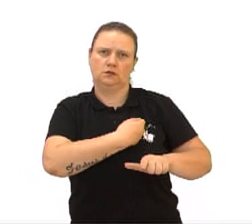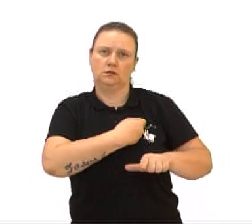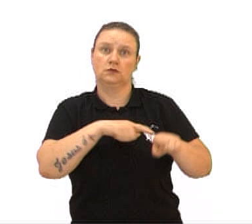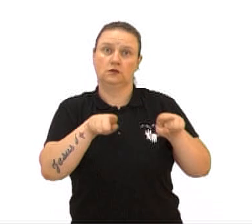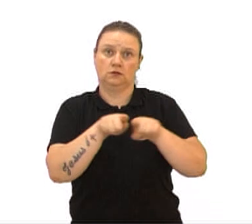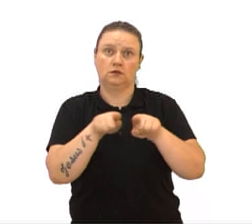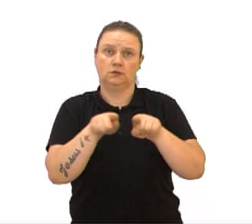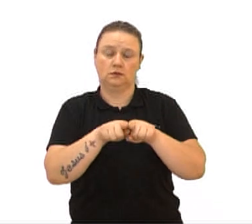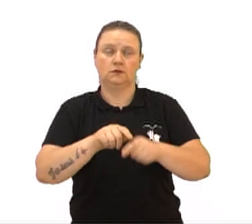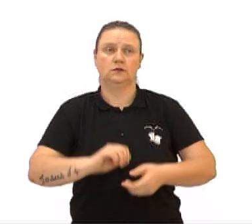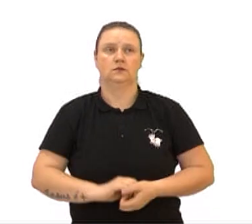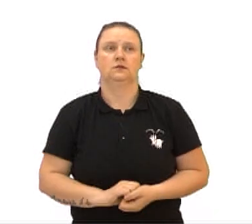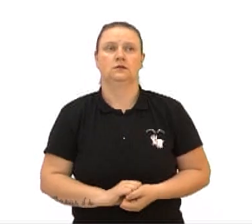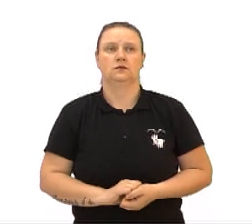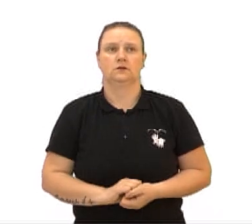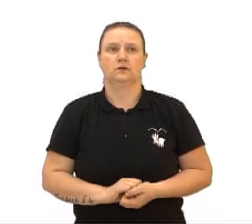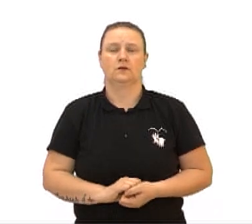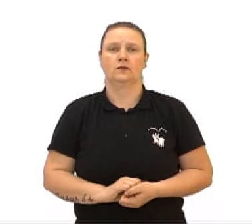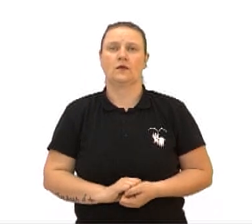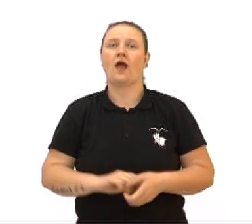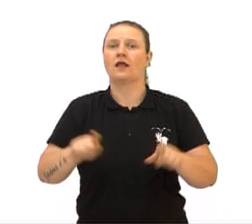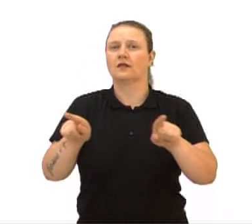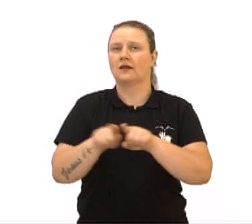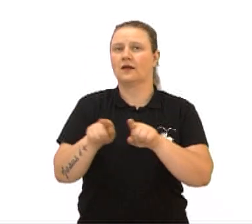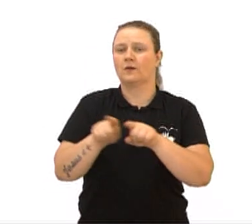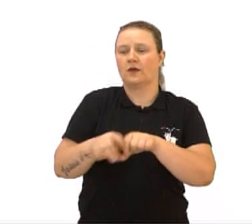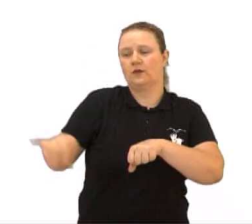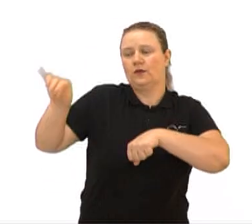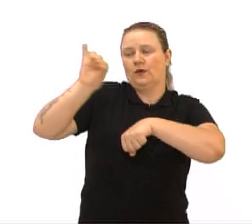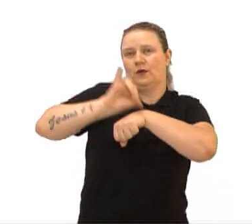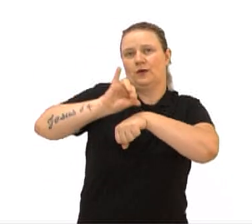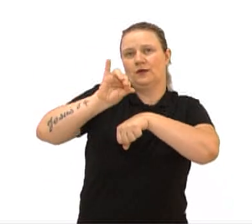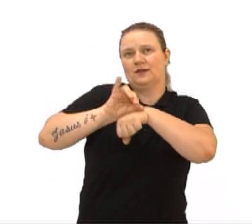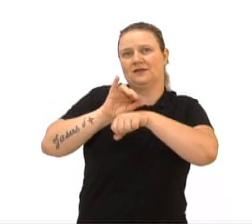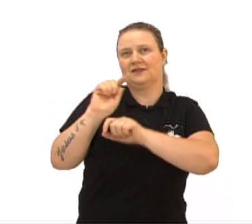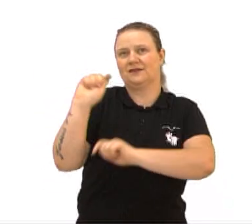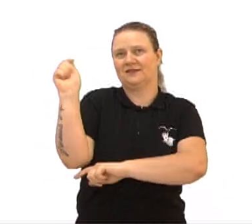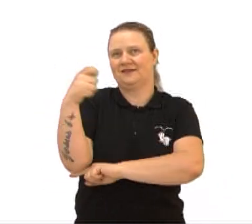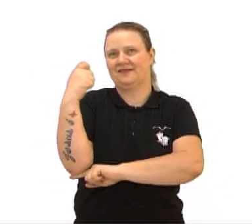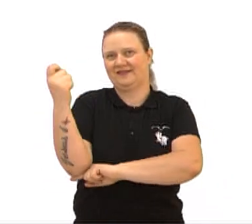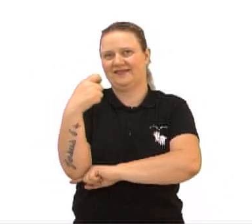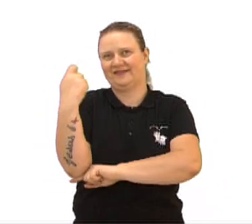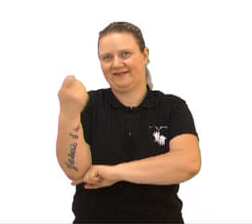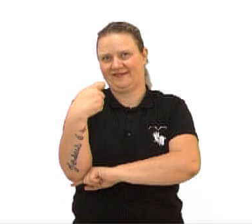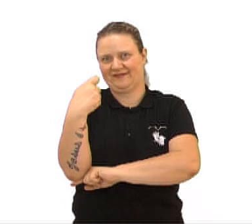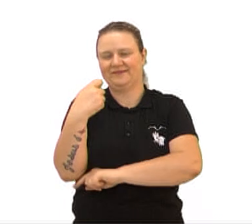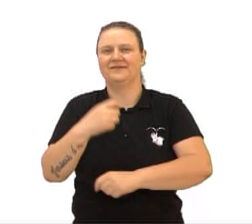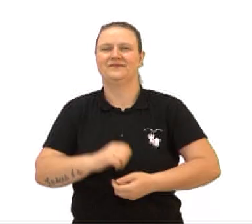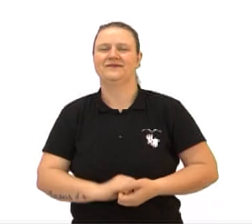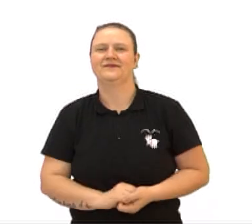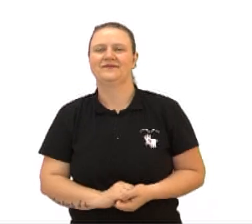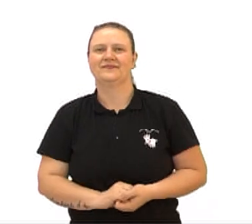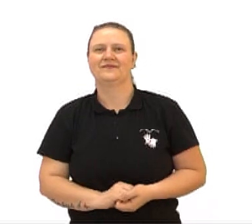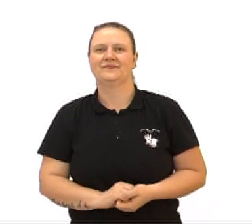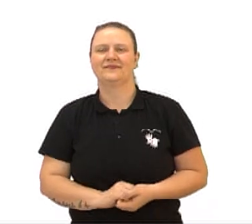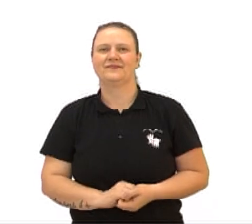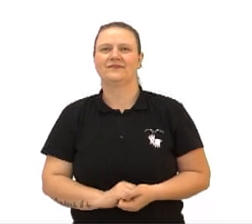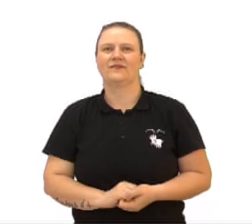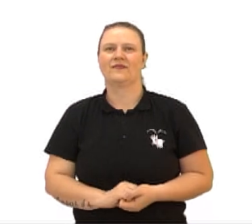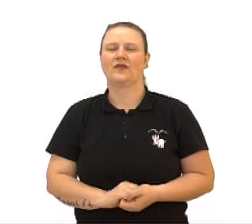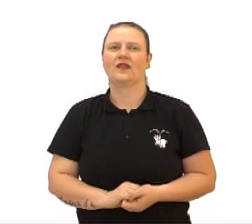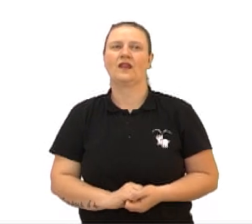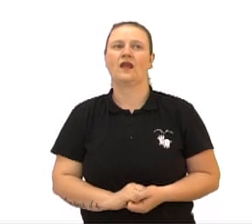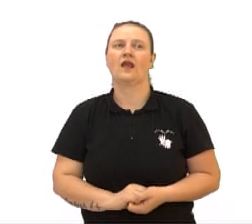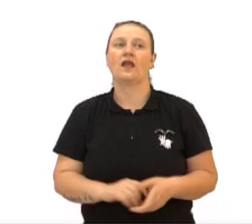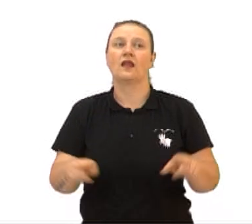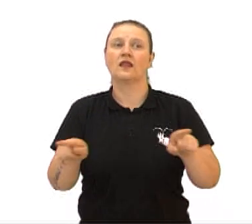Estocolmo, centro galego de Buenos Aires. Então, essa é a canção 300 quilos da banda Los Coyotes,